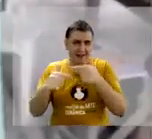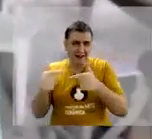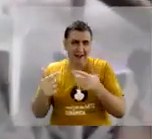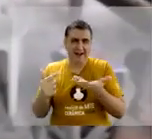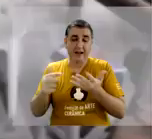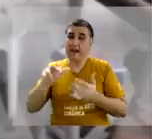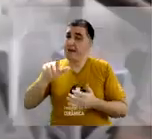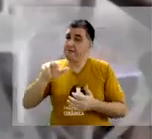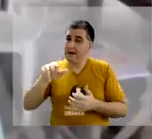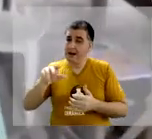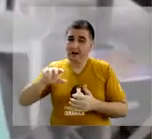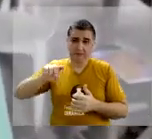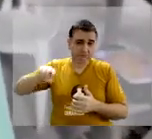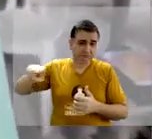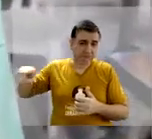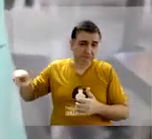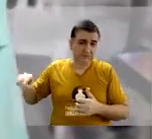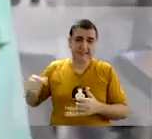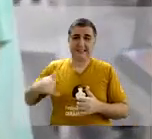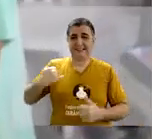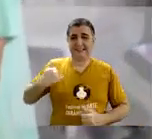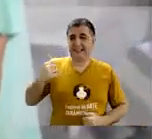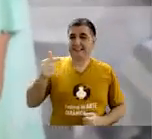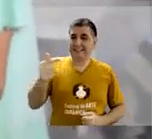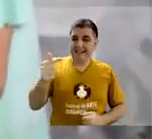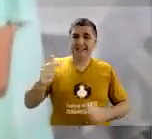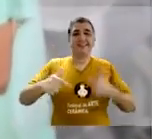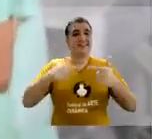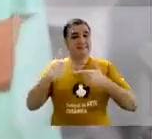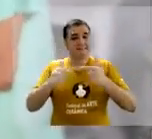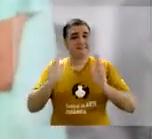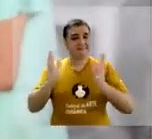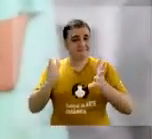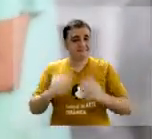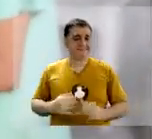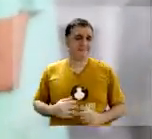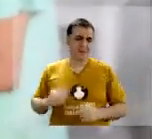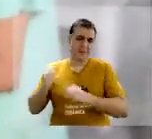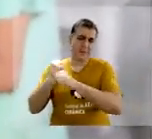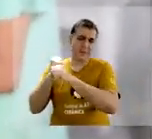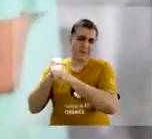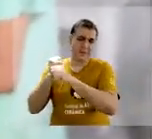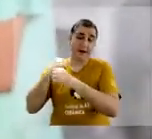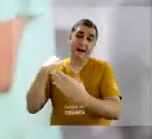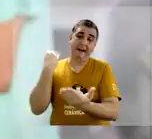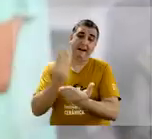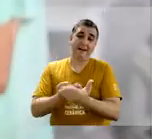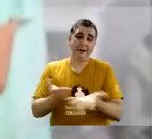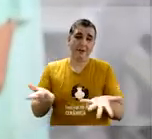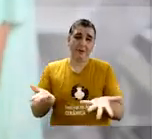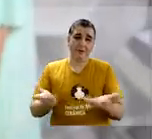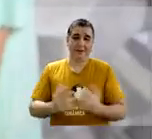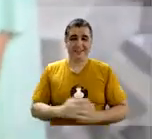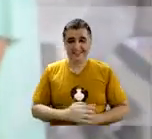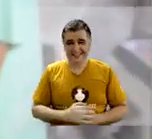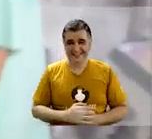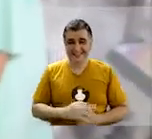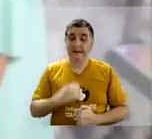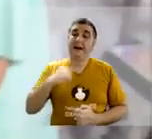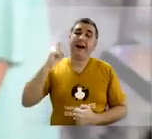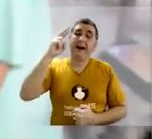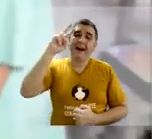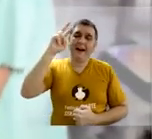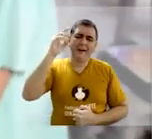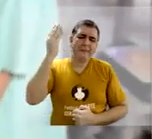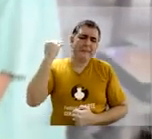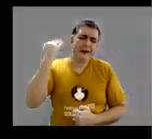minhas irmãs, tudo com 7. Então isso aí já vem de muito tempo. Mas a minha lembrança mais antiga é da